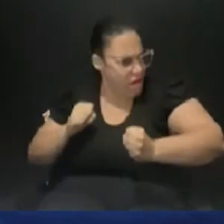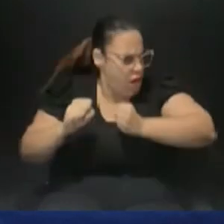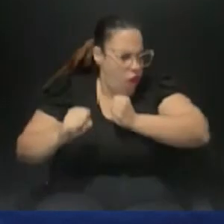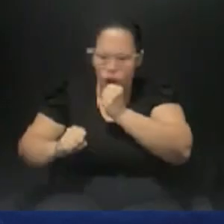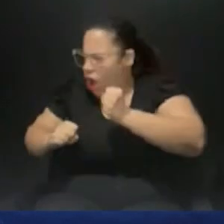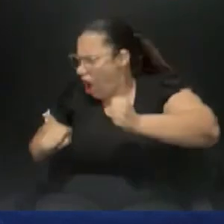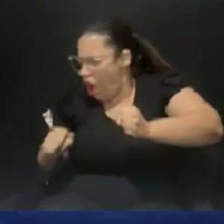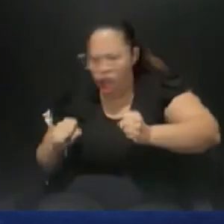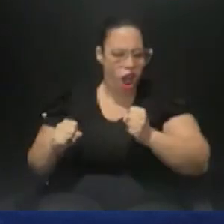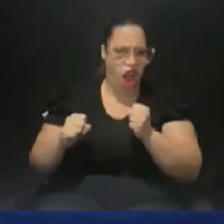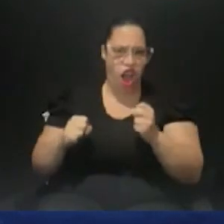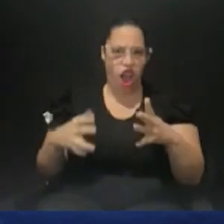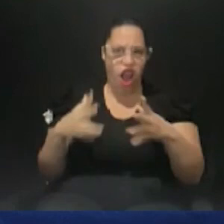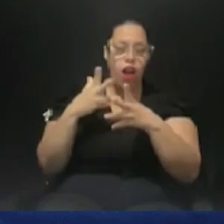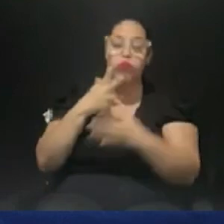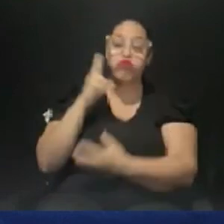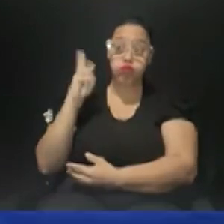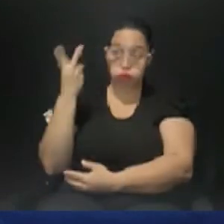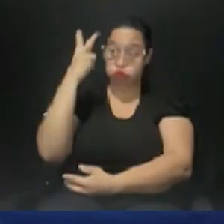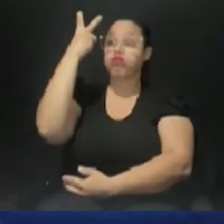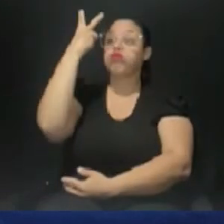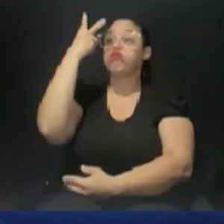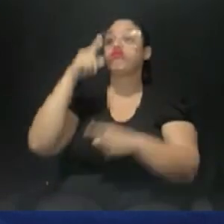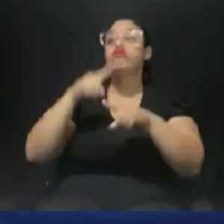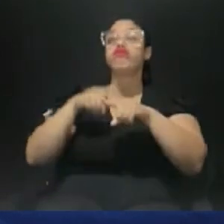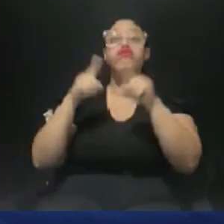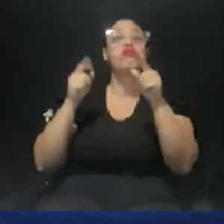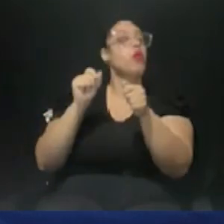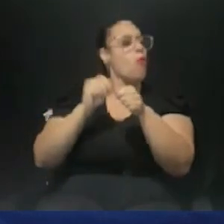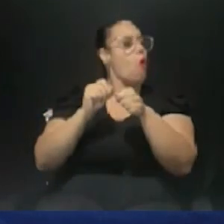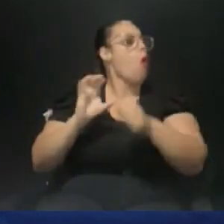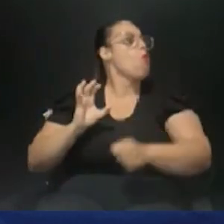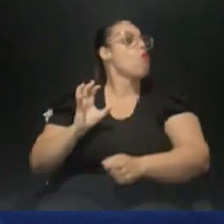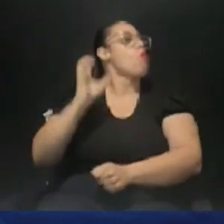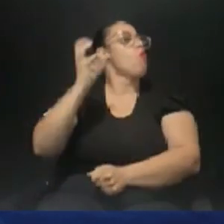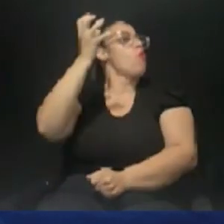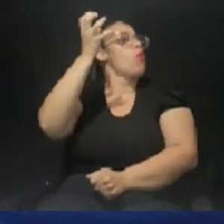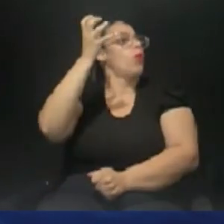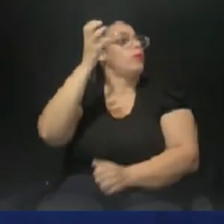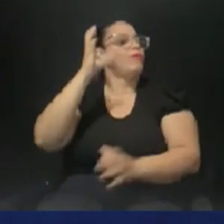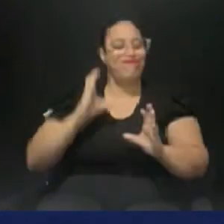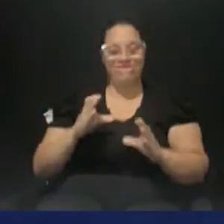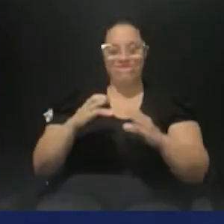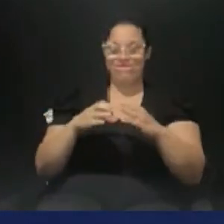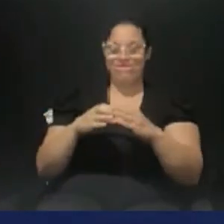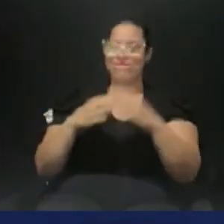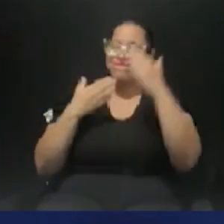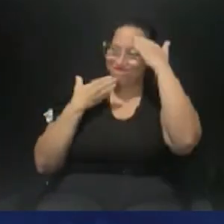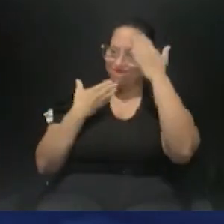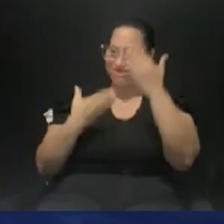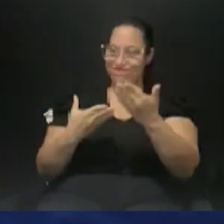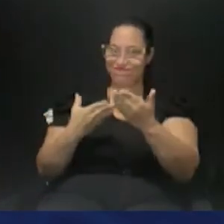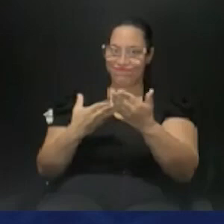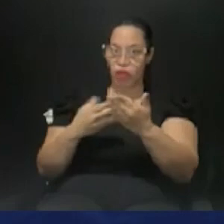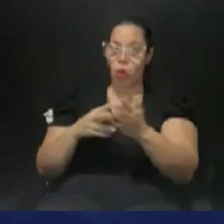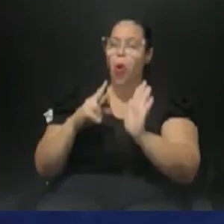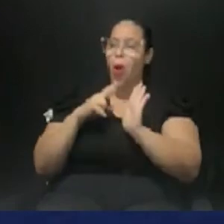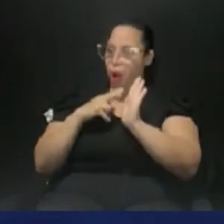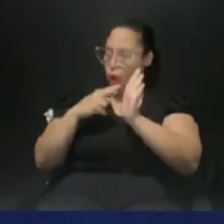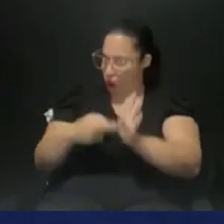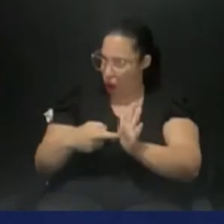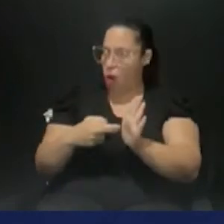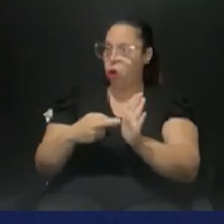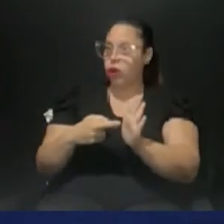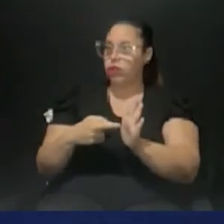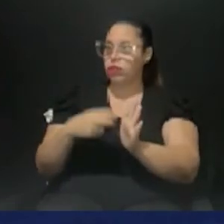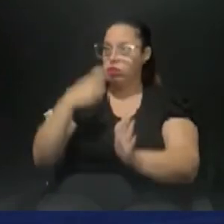eu disse, eu sou testemunha, porque eu sou cliente aqui, e é muito gostoso frequentar aqui, porque a gente, desde